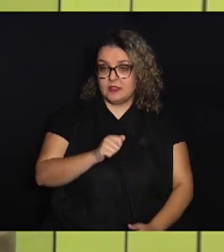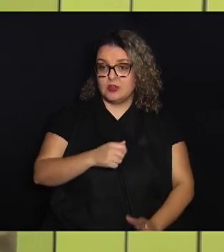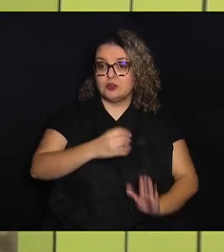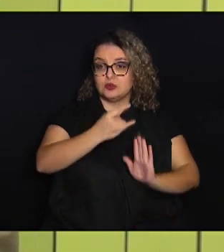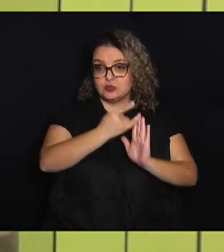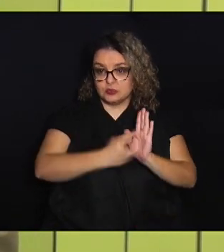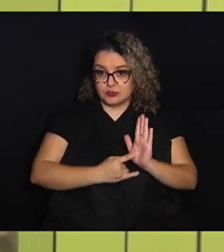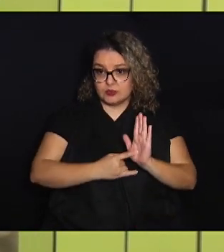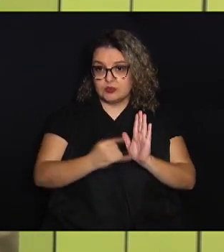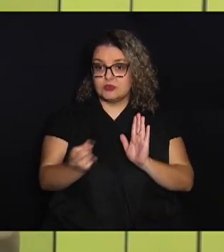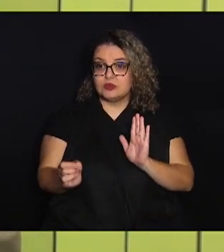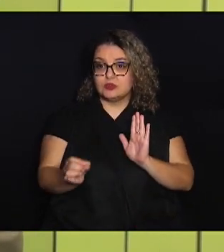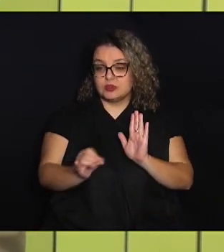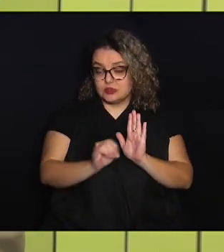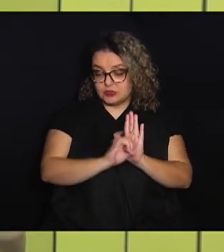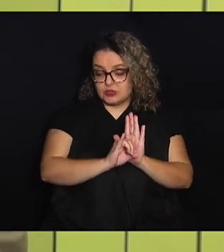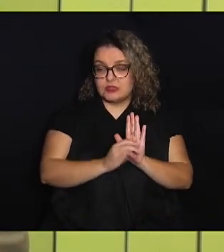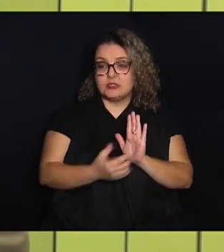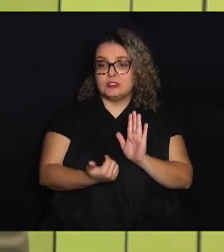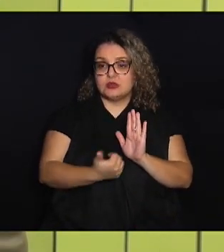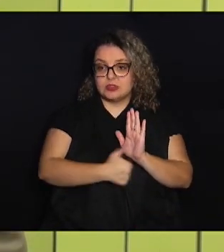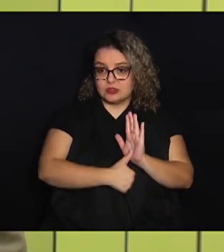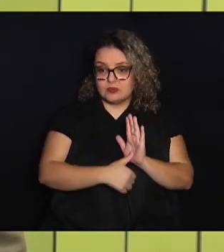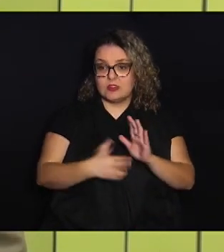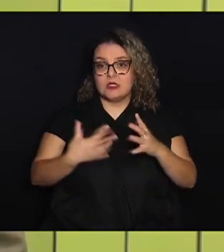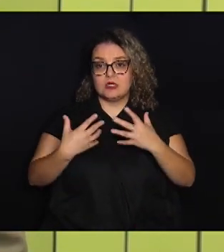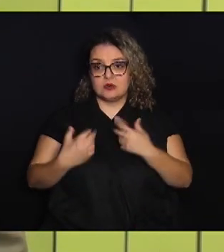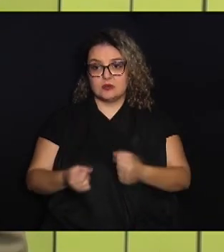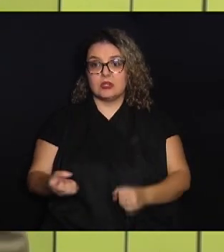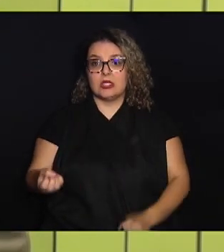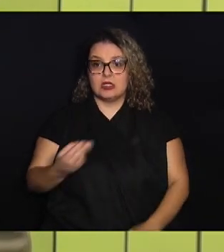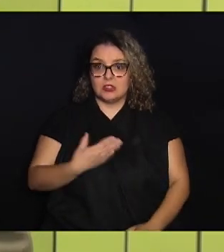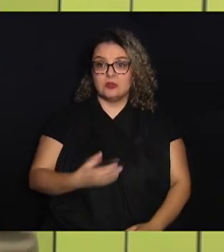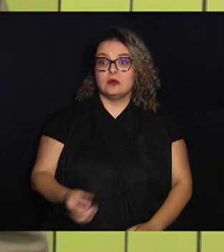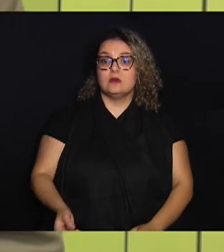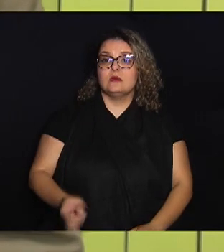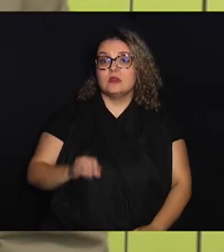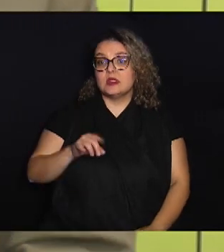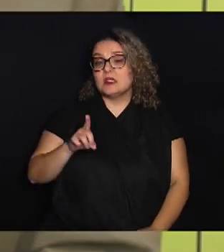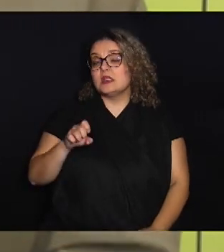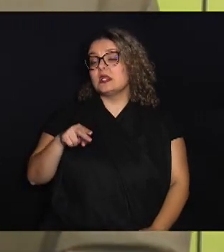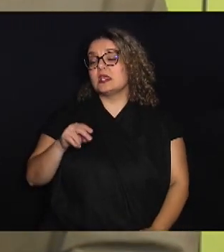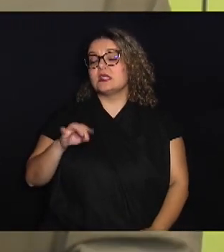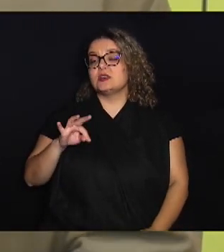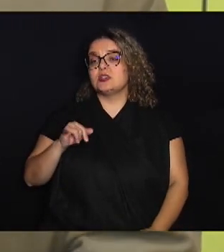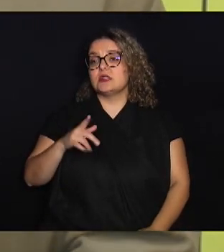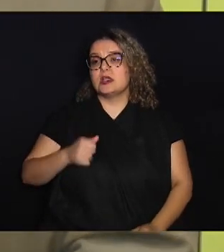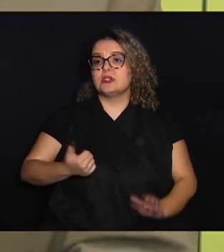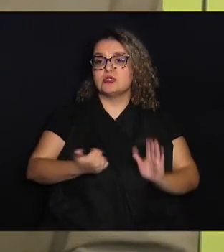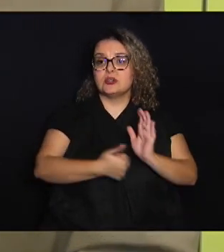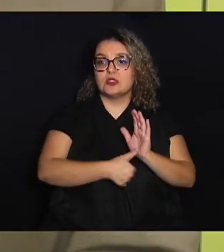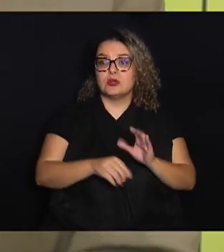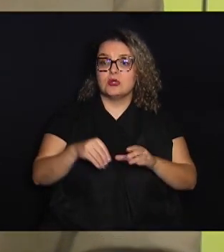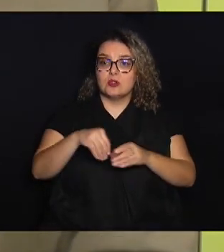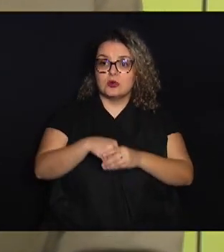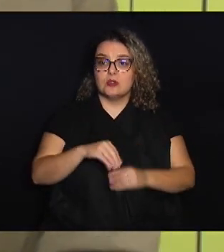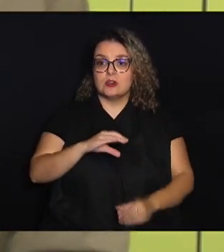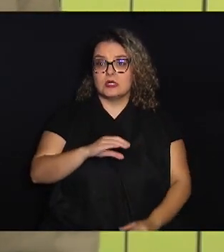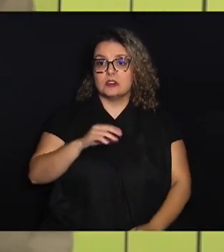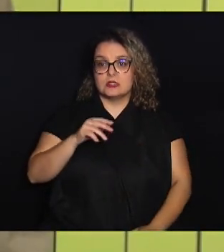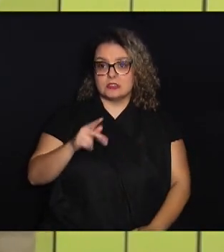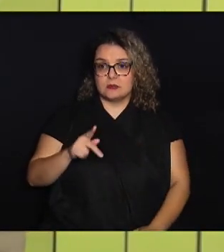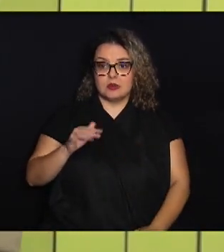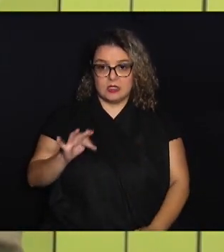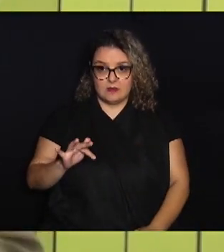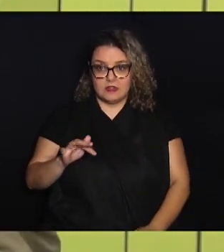de identificação vai passar a receber a nova identidade, que inclui apenas o número do CPF, que é o cadastro de